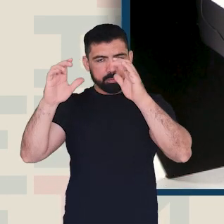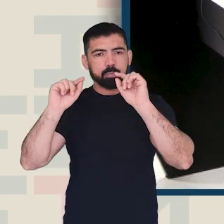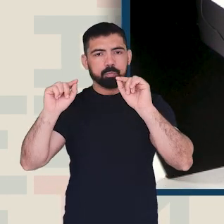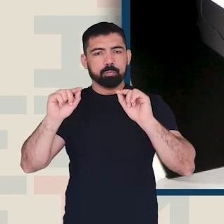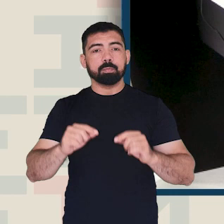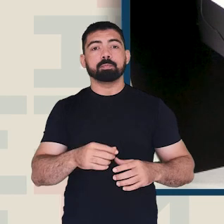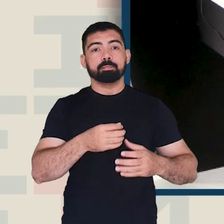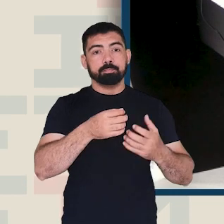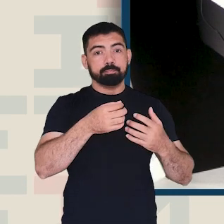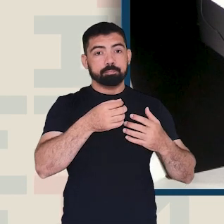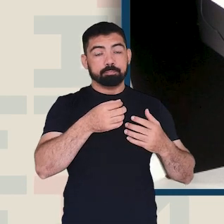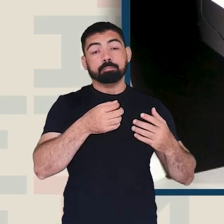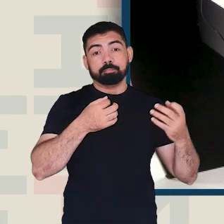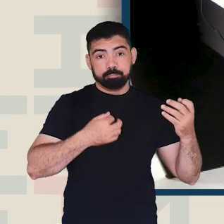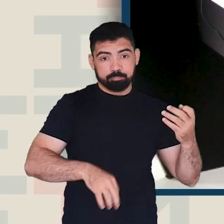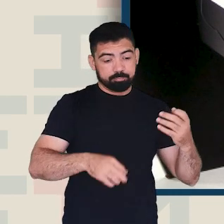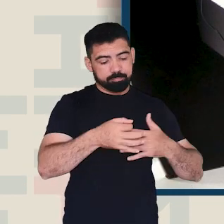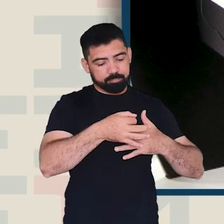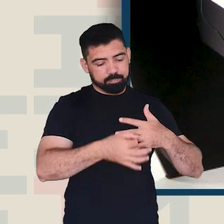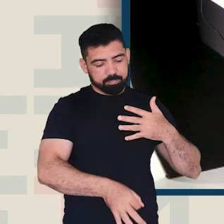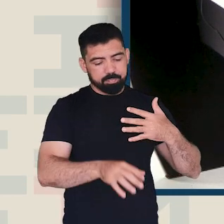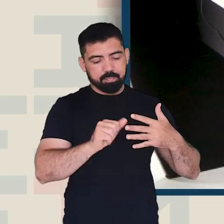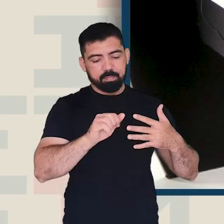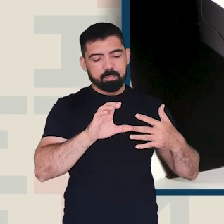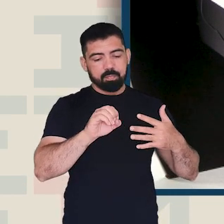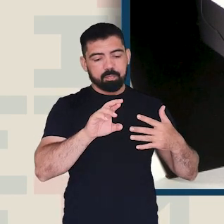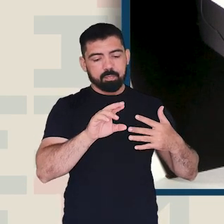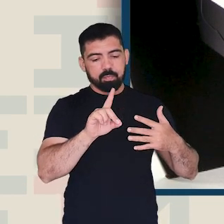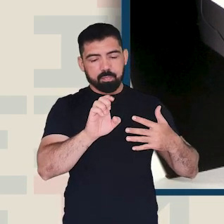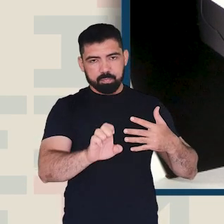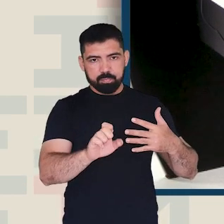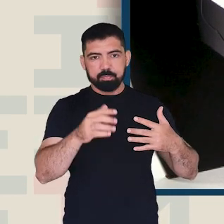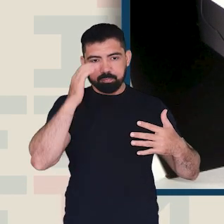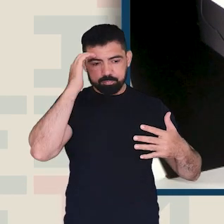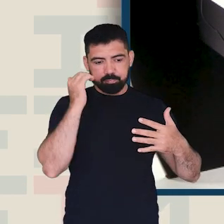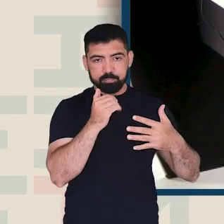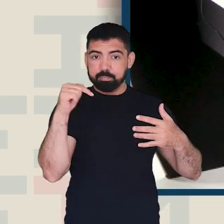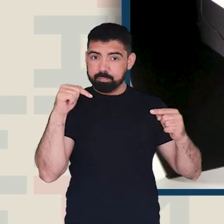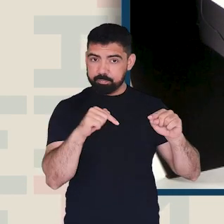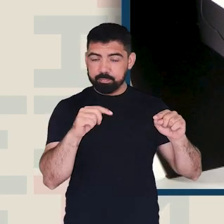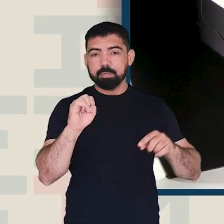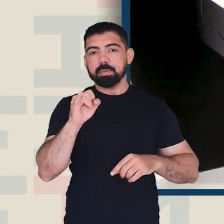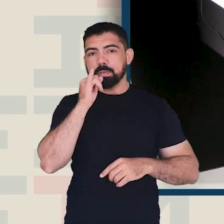ao acorde, daí a importância de entender de harmonia. Se eu estou tocando esse